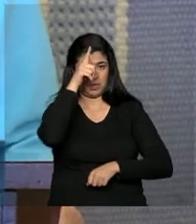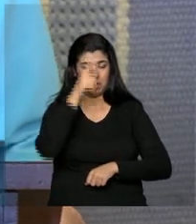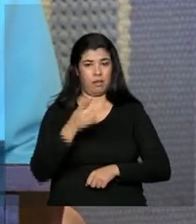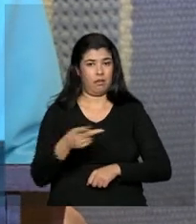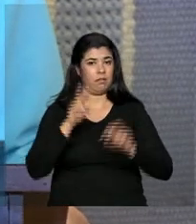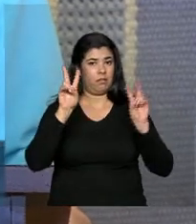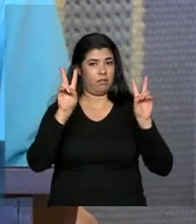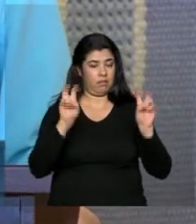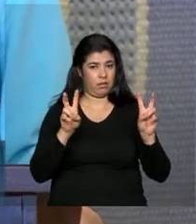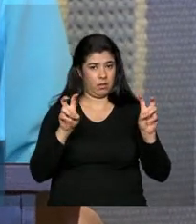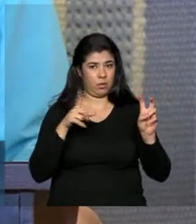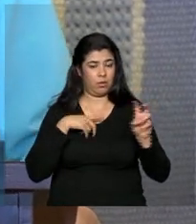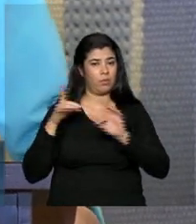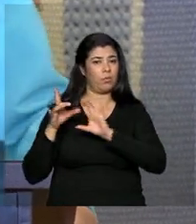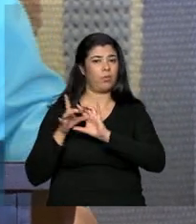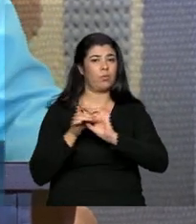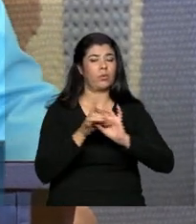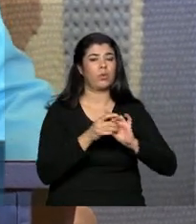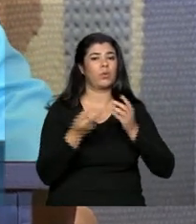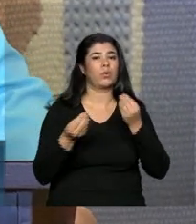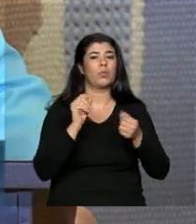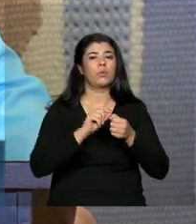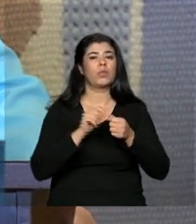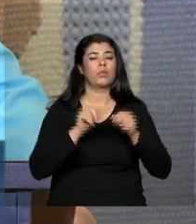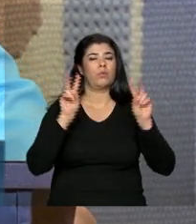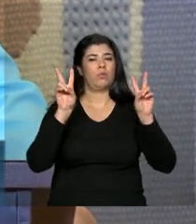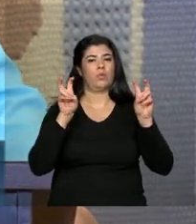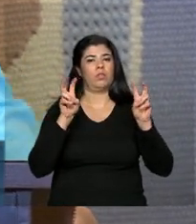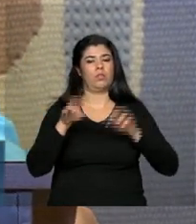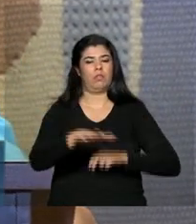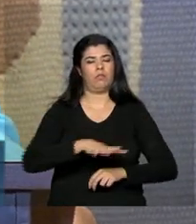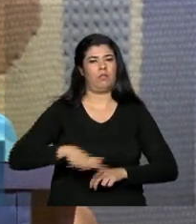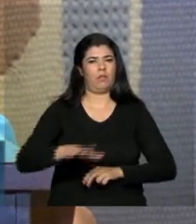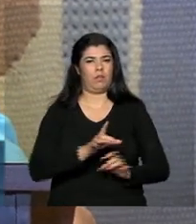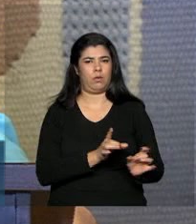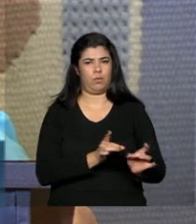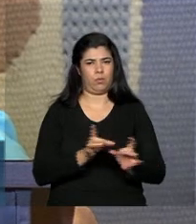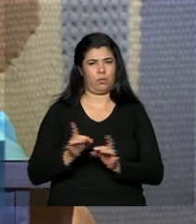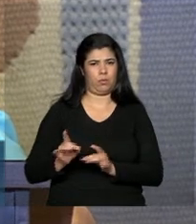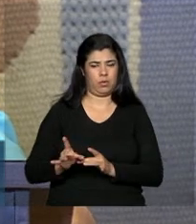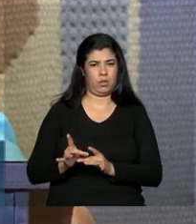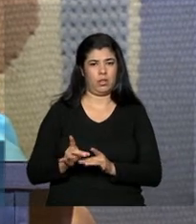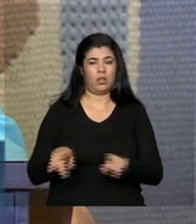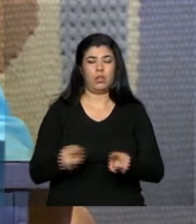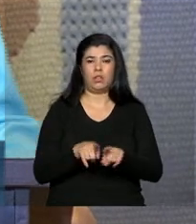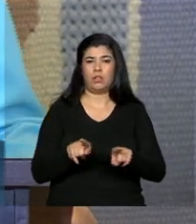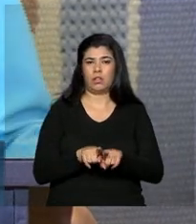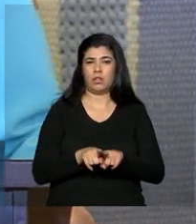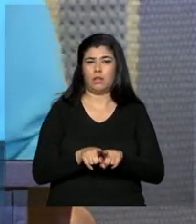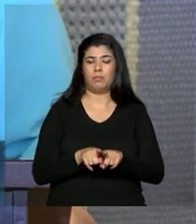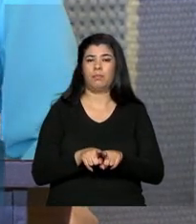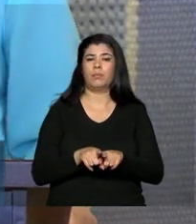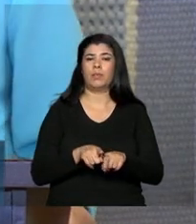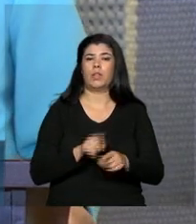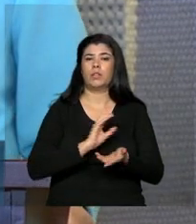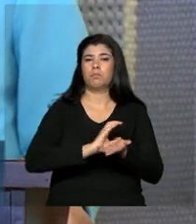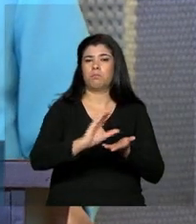Esses assuntos versaram sobre a área comercial, a área de